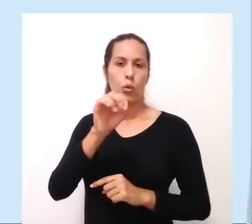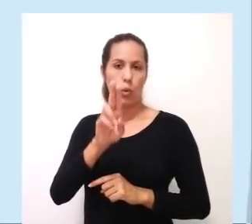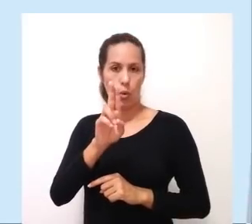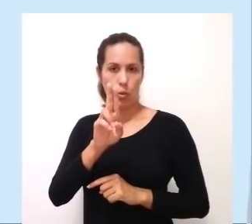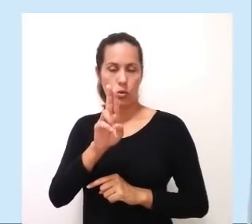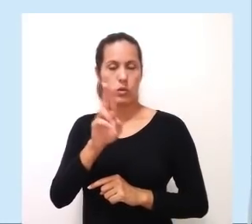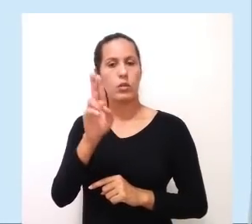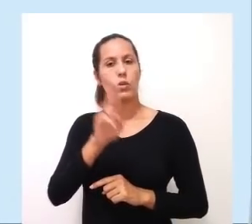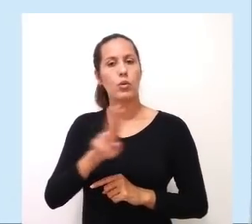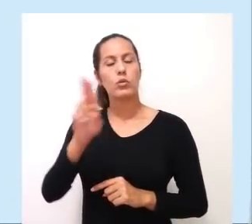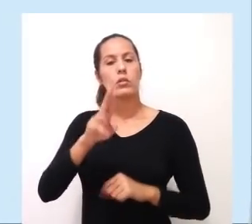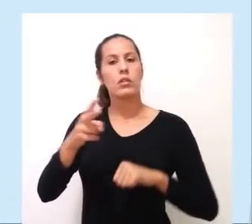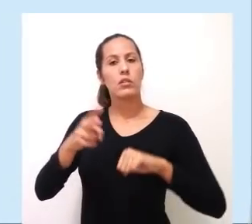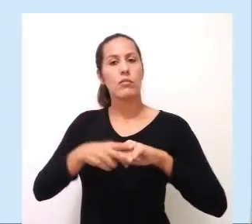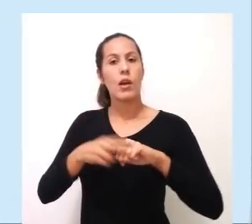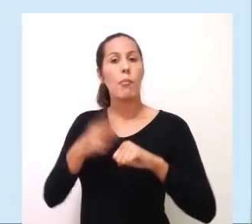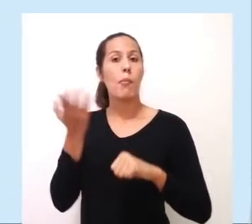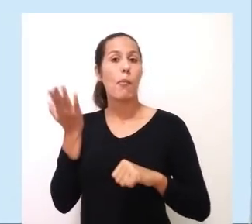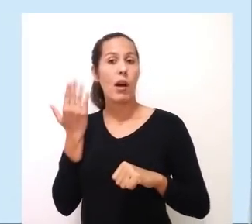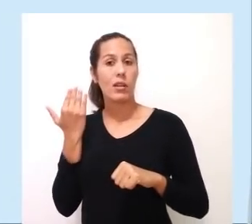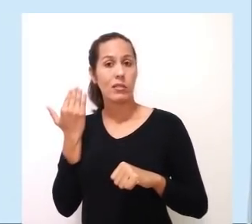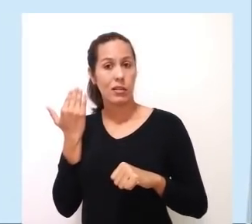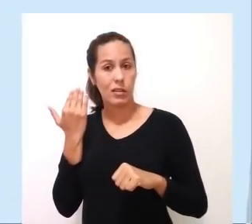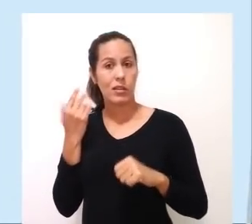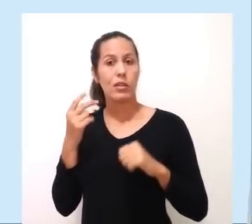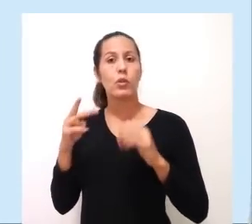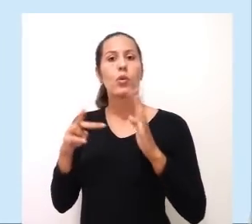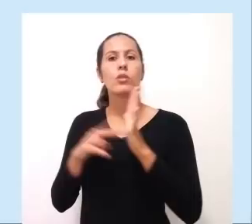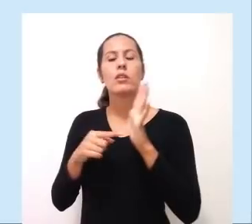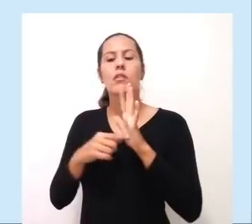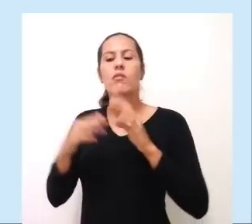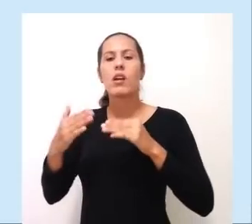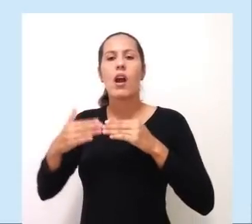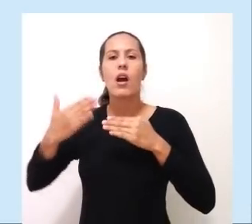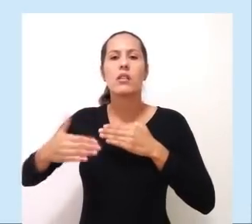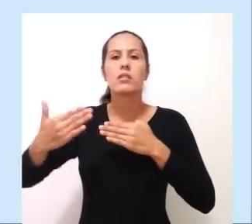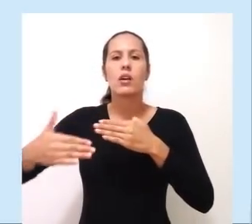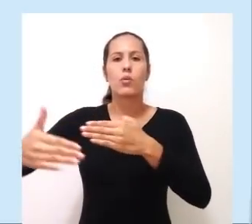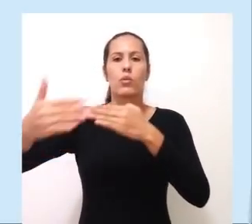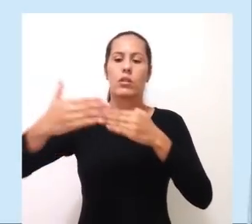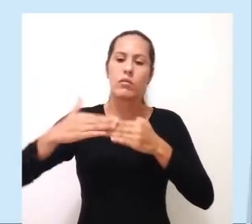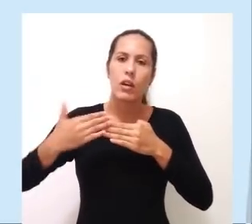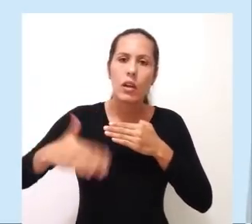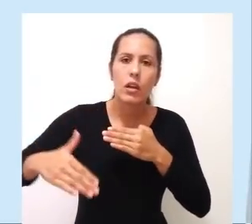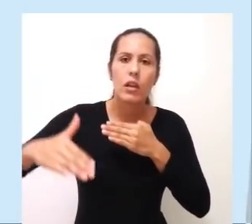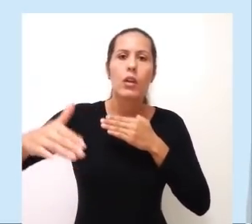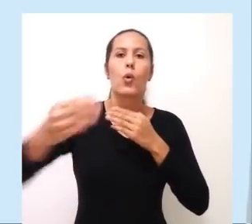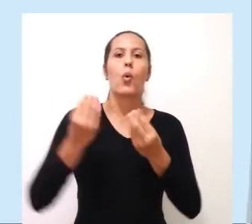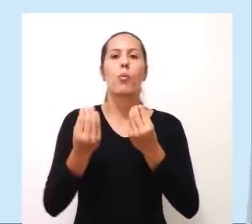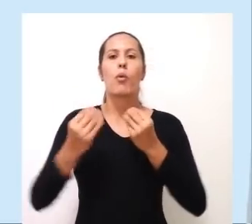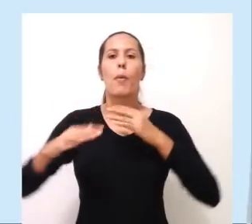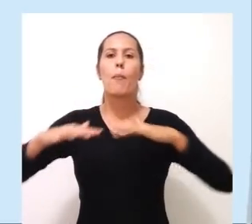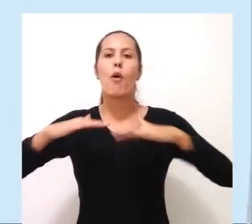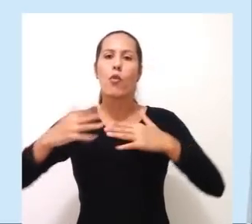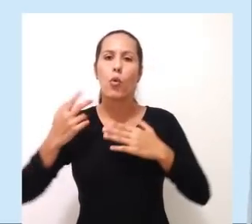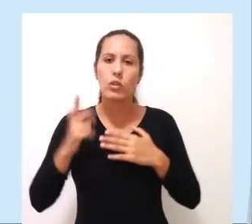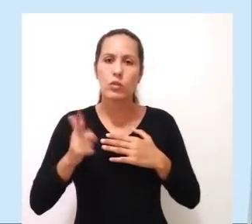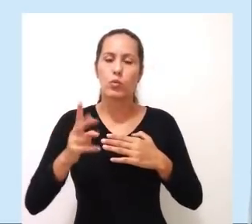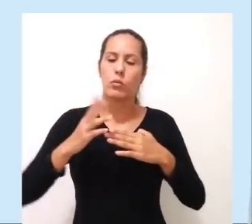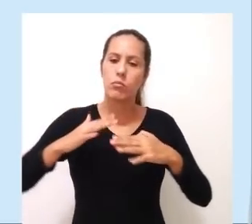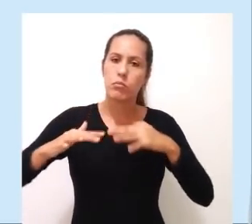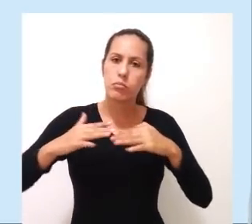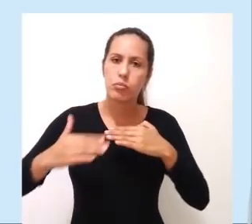eu estou utilizando um verbo no passado com uma ideia de sequência, algo que está tendo o quê? Movimento. E o